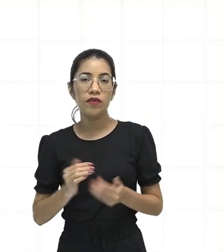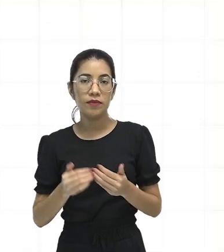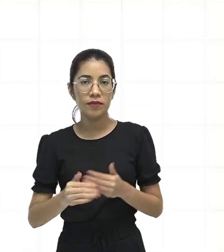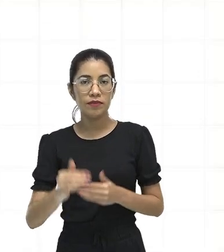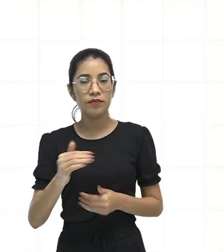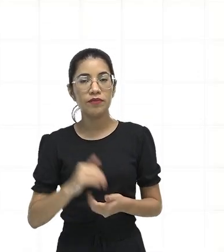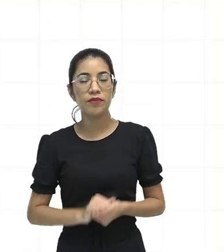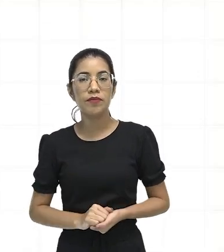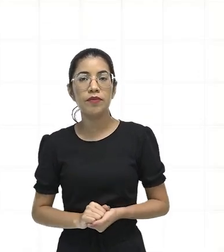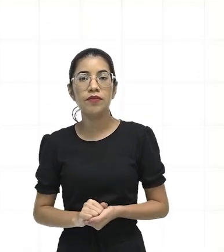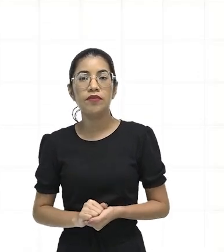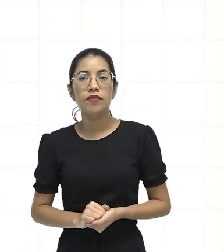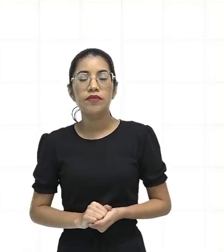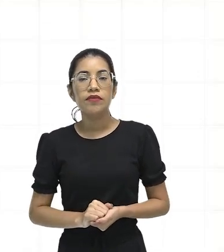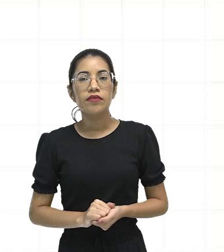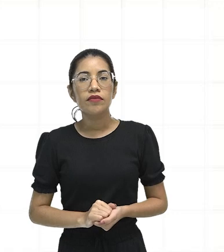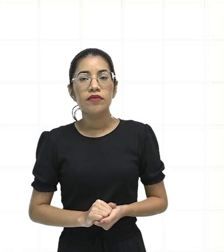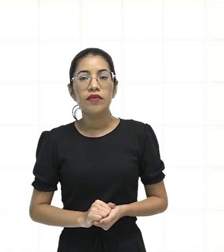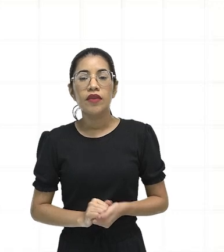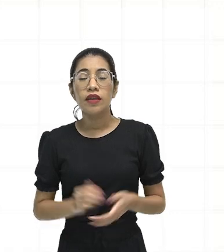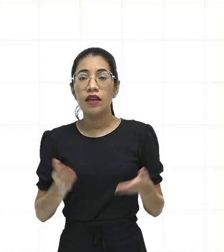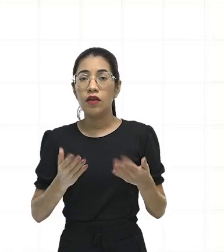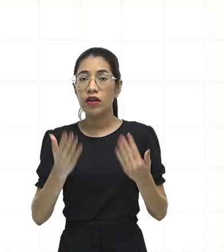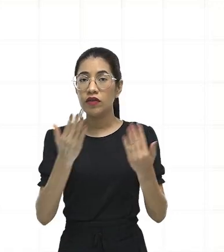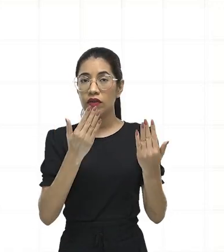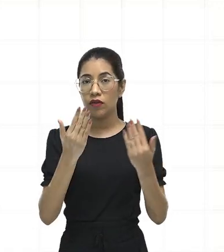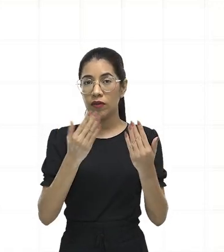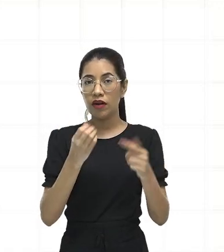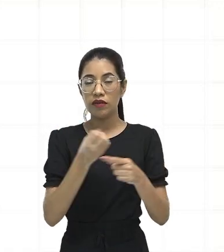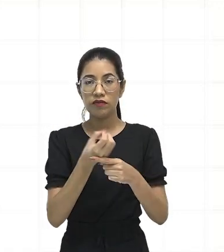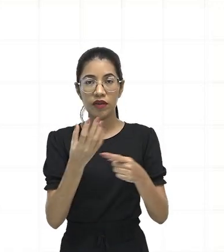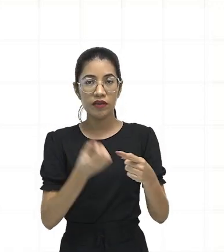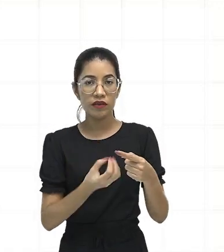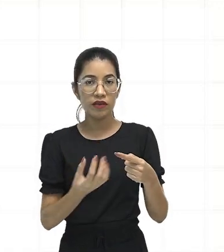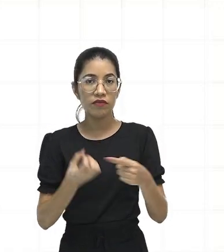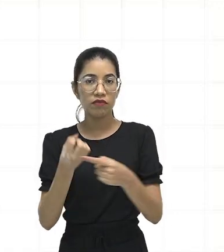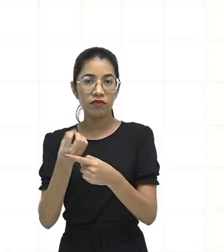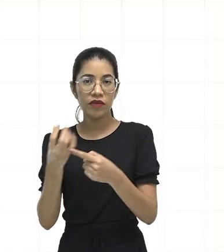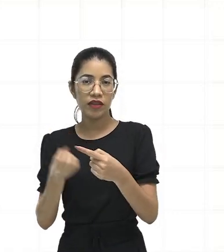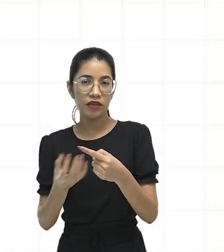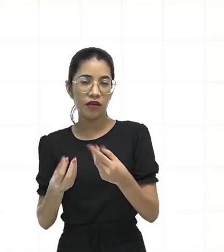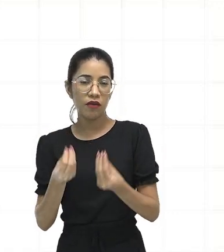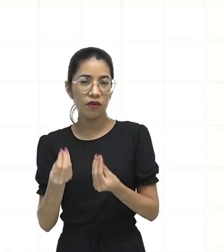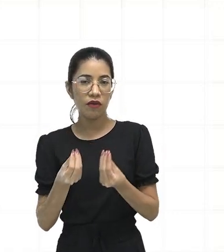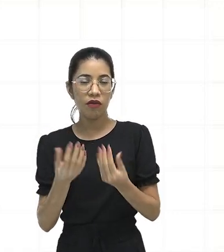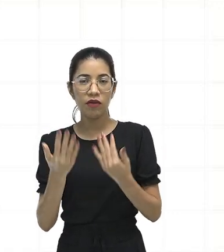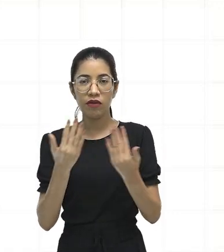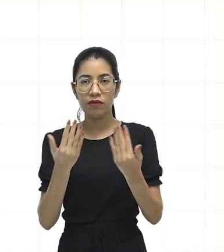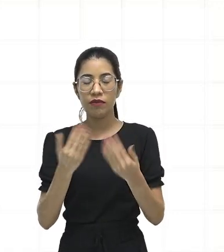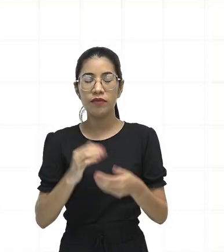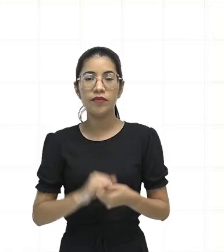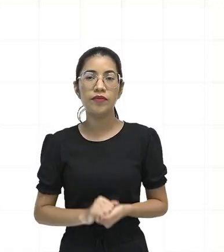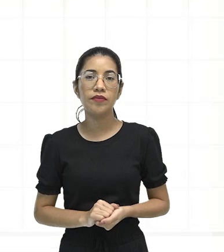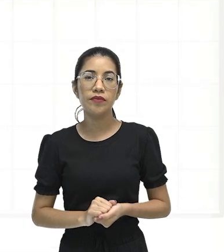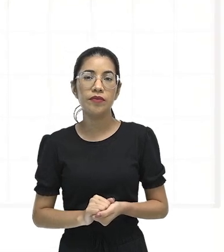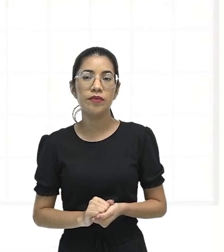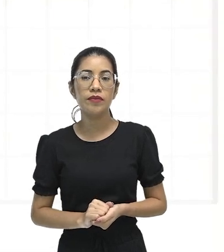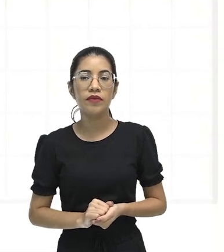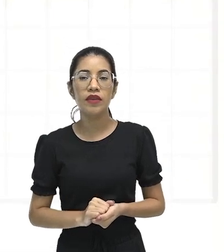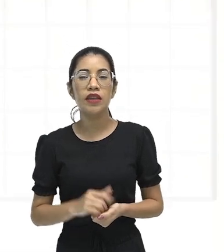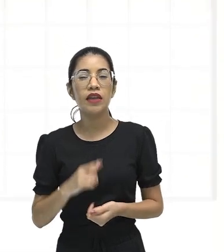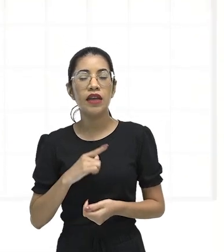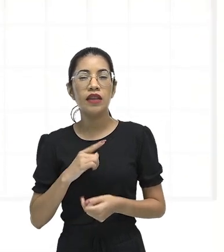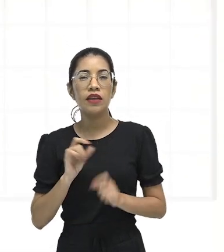seguindo. Agora nós vamos comparar as frações. Comparação de frações com o